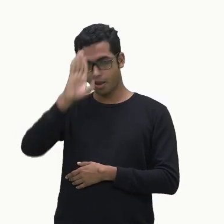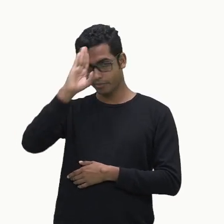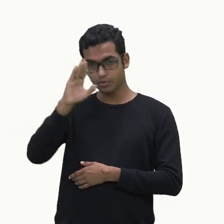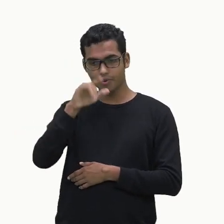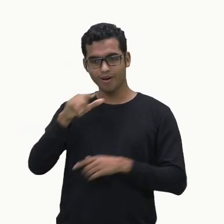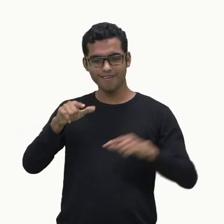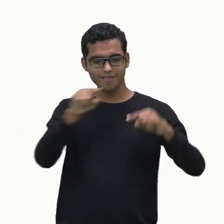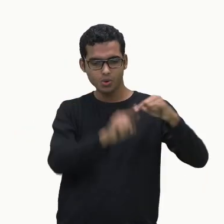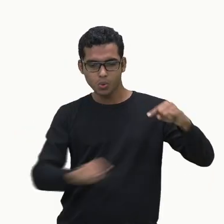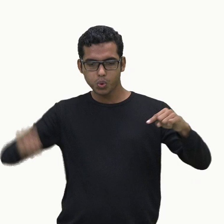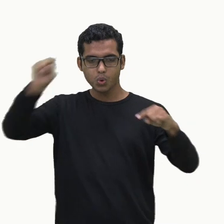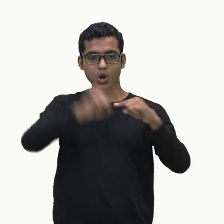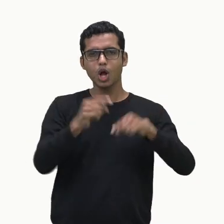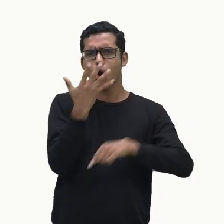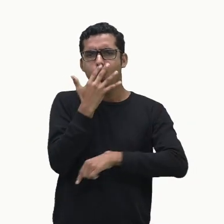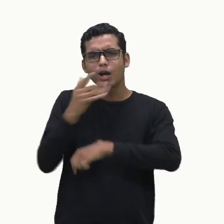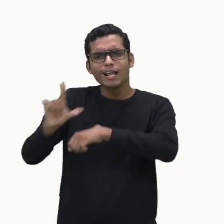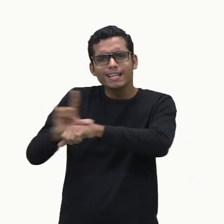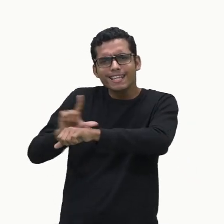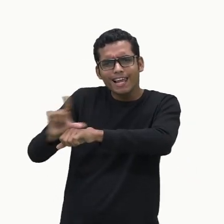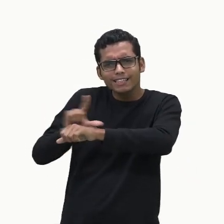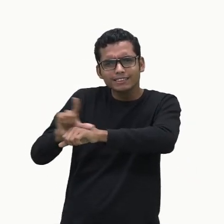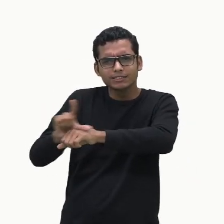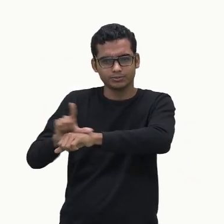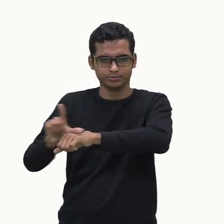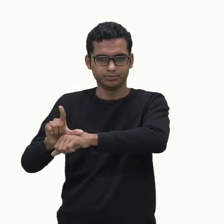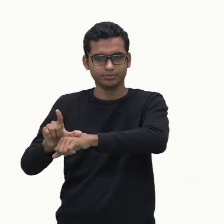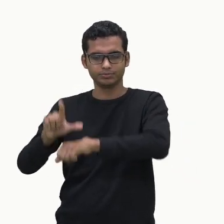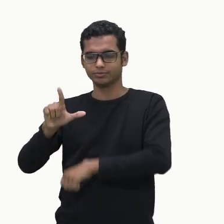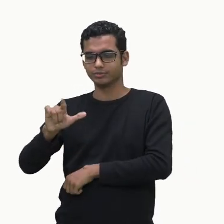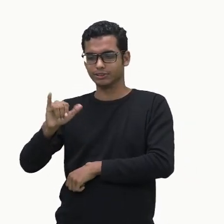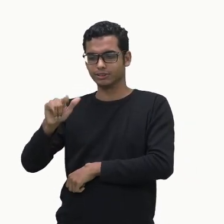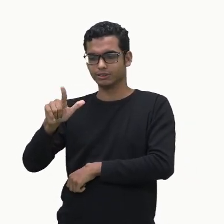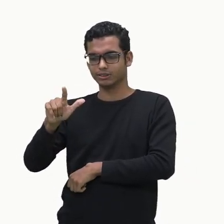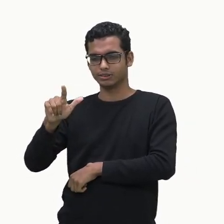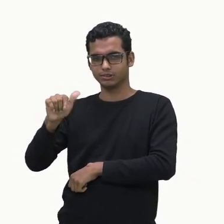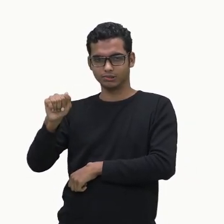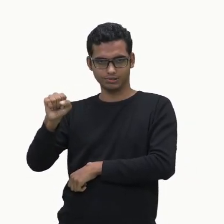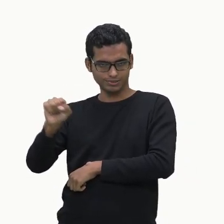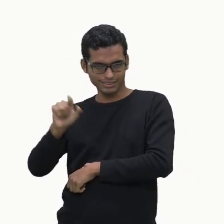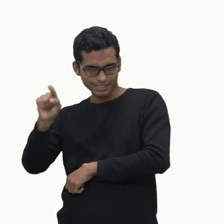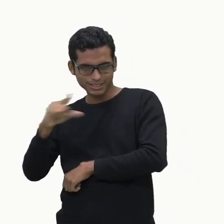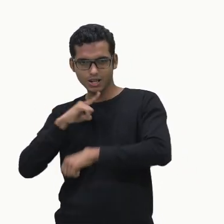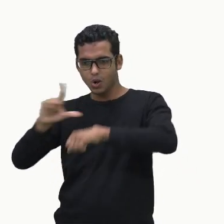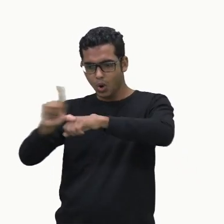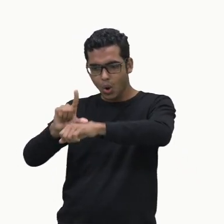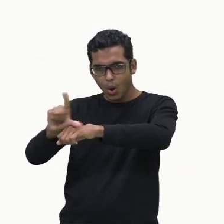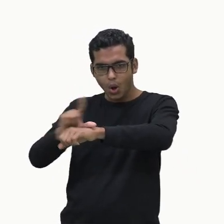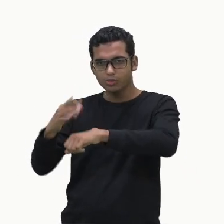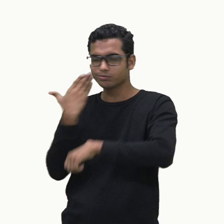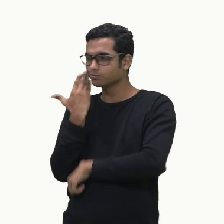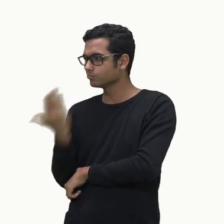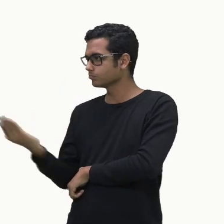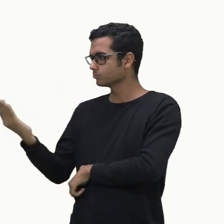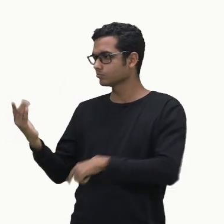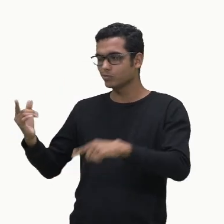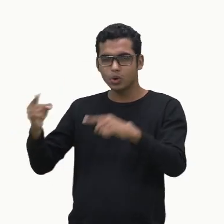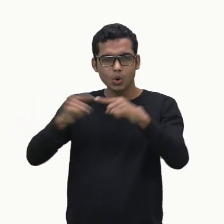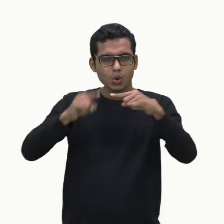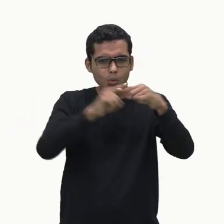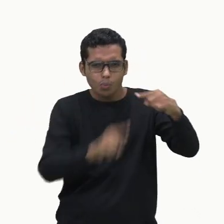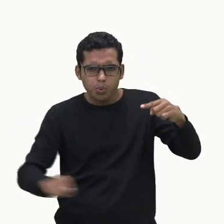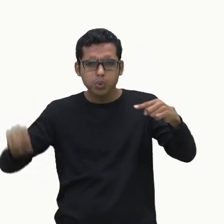É justamente esse disco, vamos dizer assim, esse disco que é justamente essa